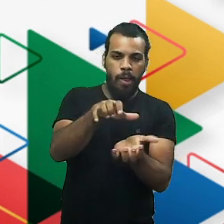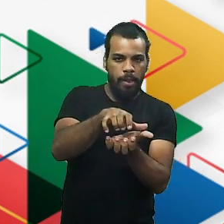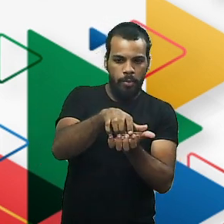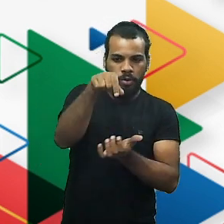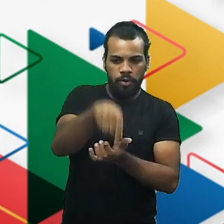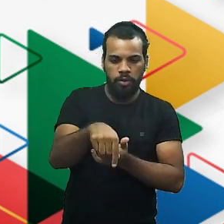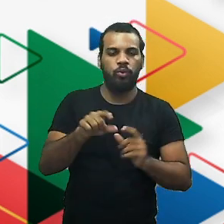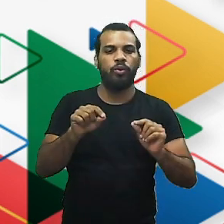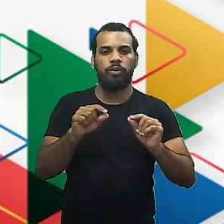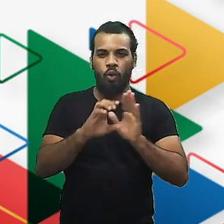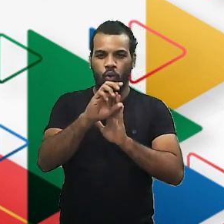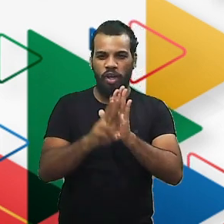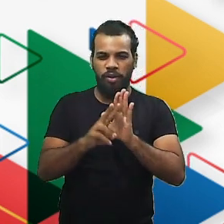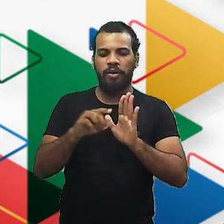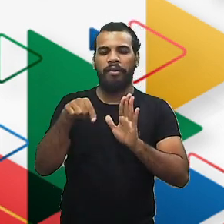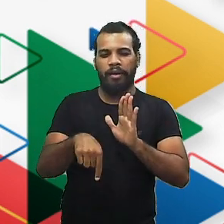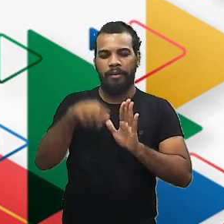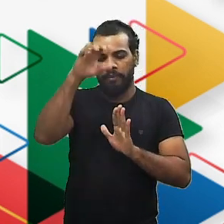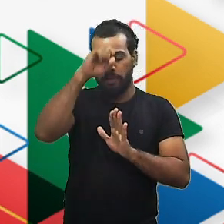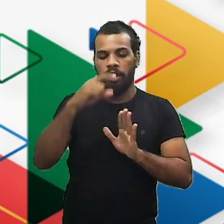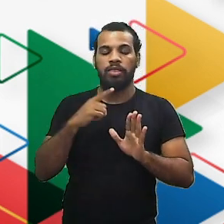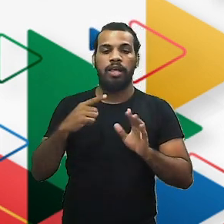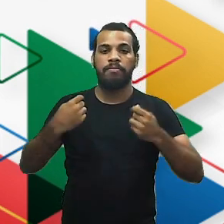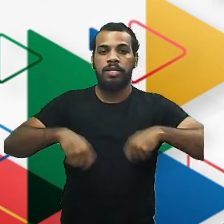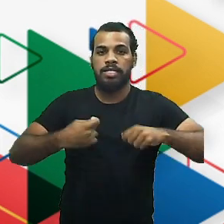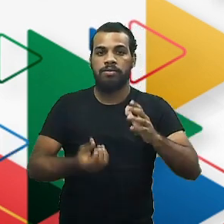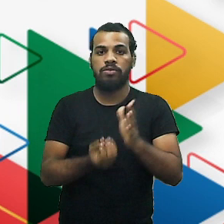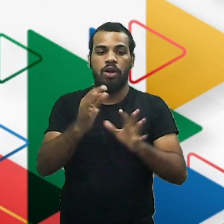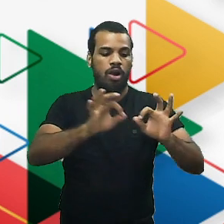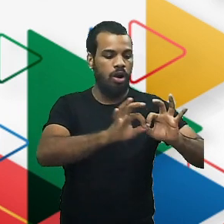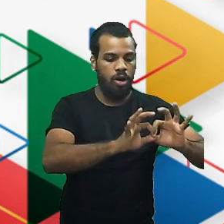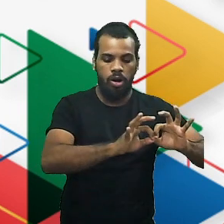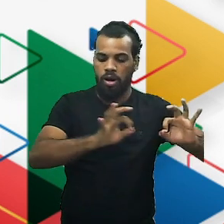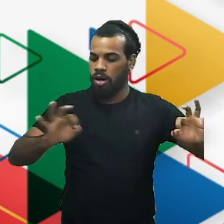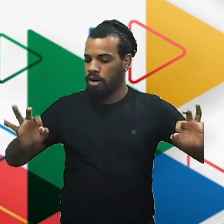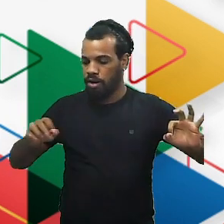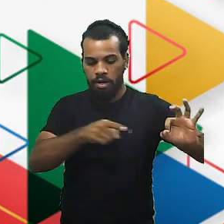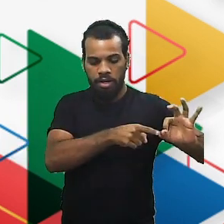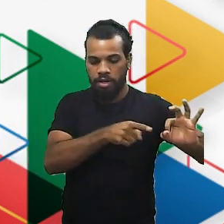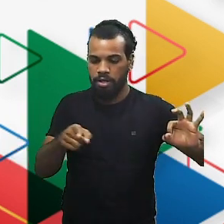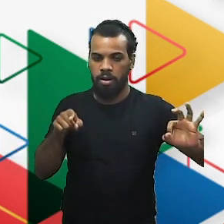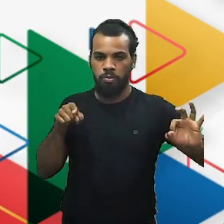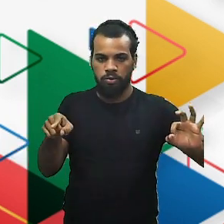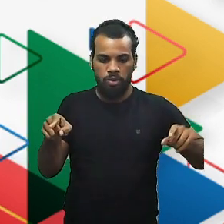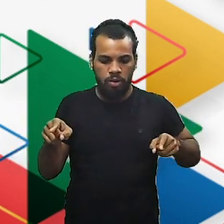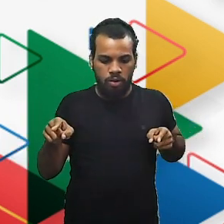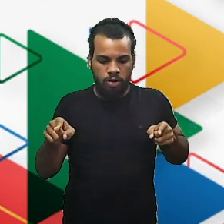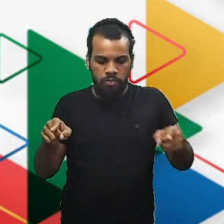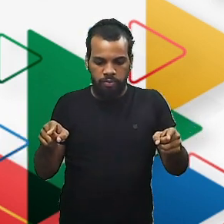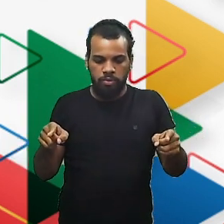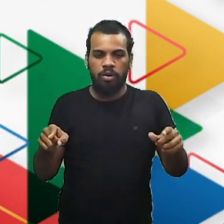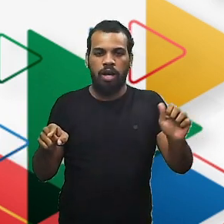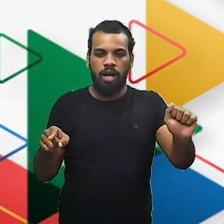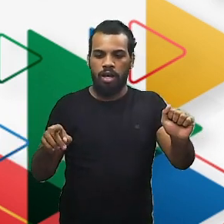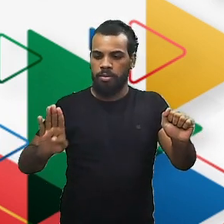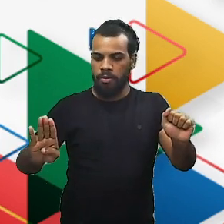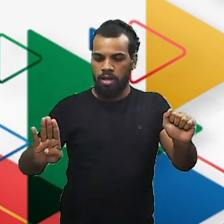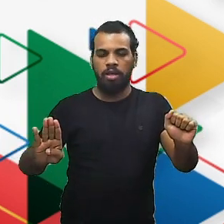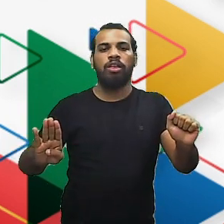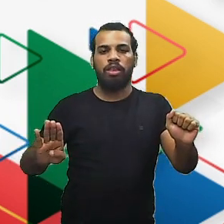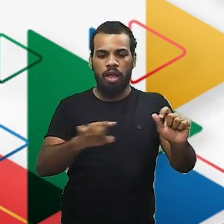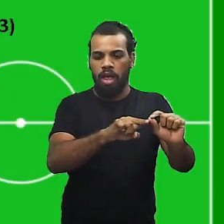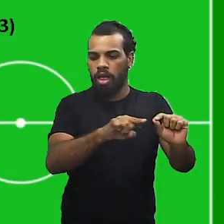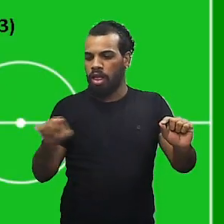e elaborar problemas envolvendo a distância entre dois pontos no plano